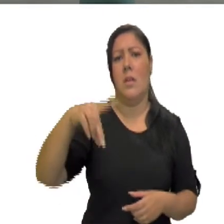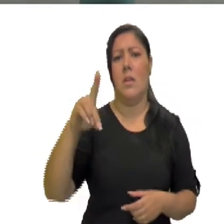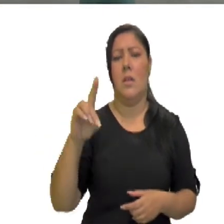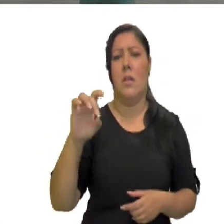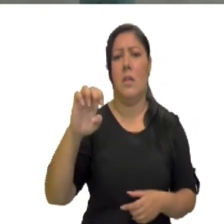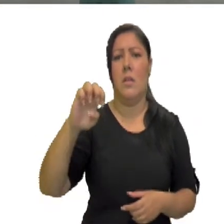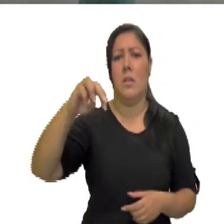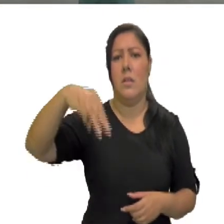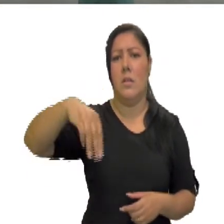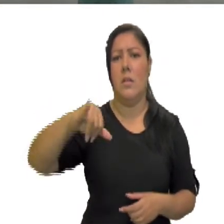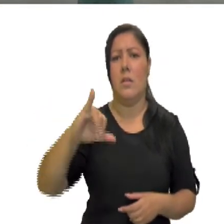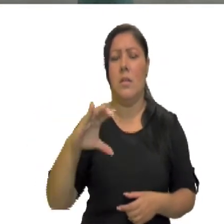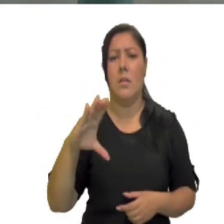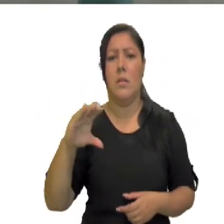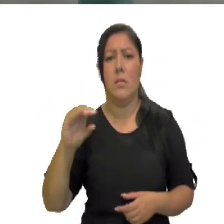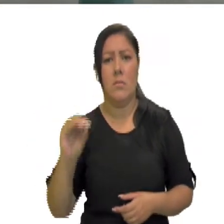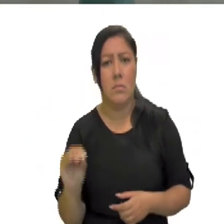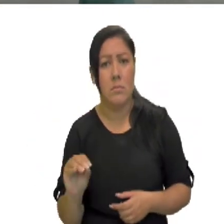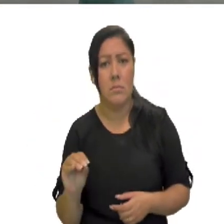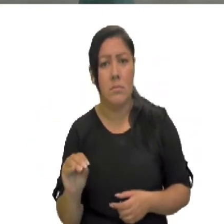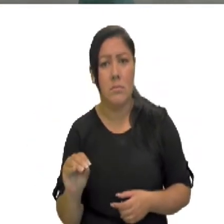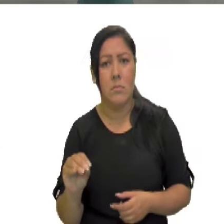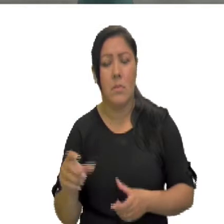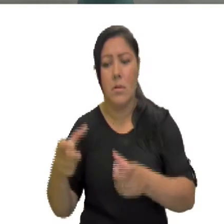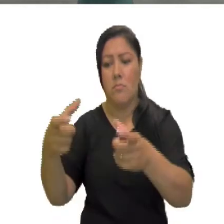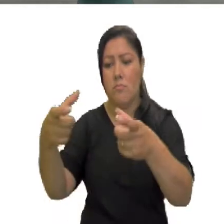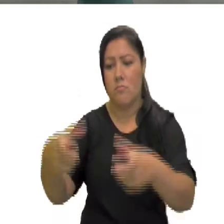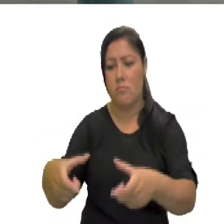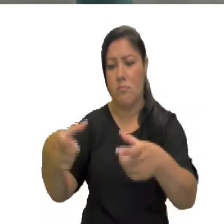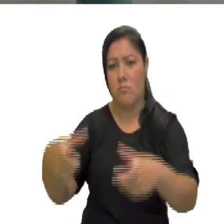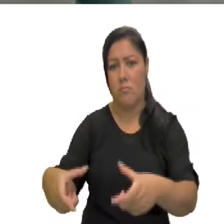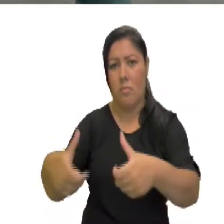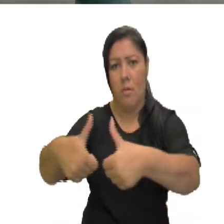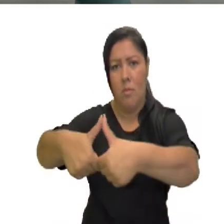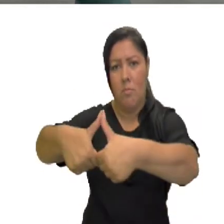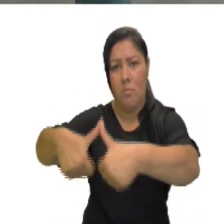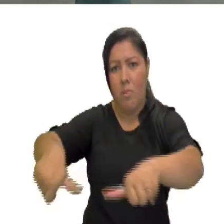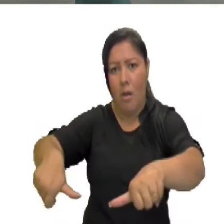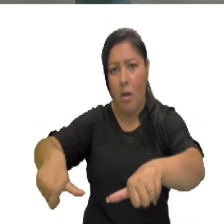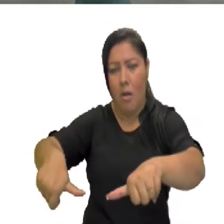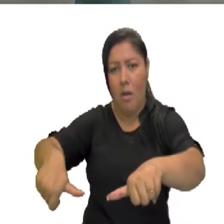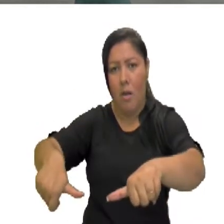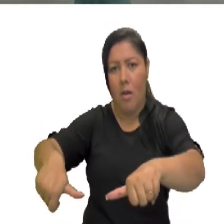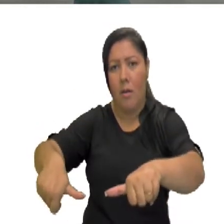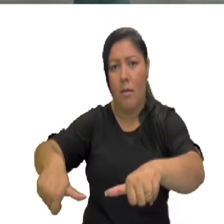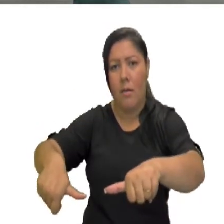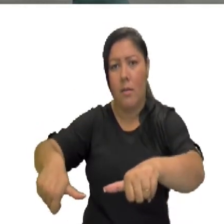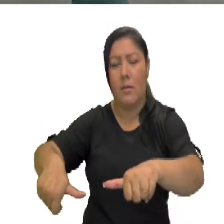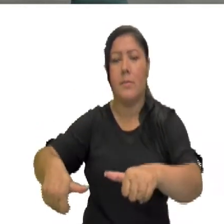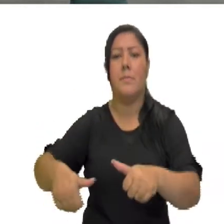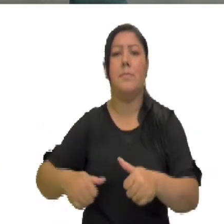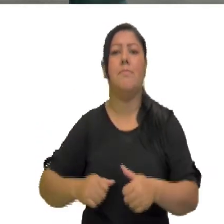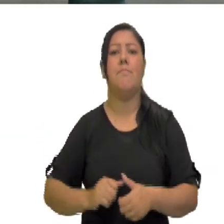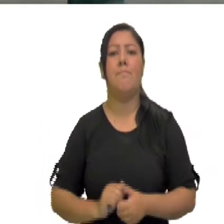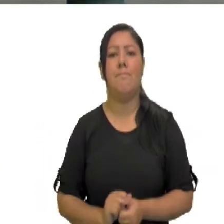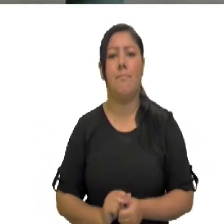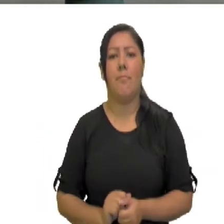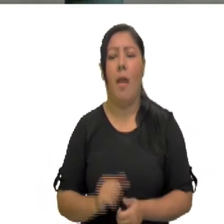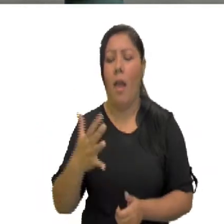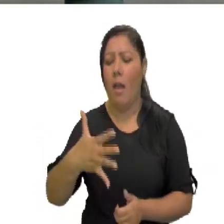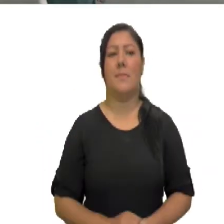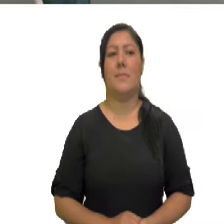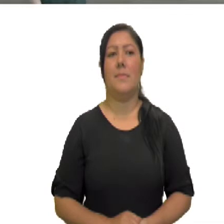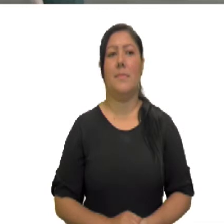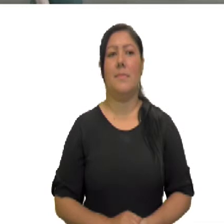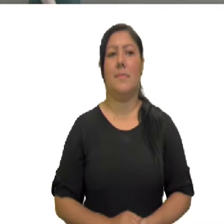o lugar aonde esse ser está inserido e o local onde ele melhor